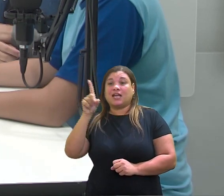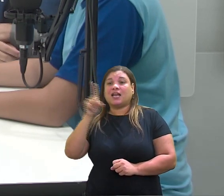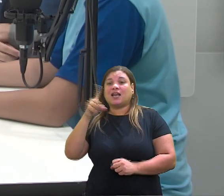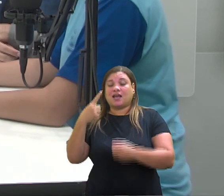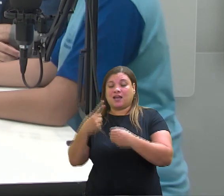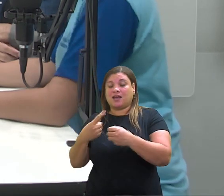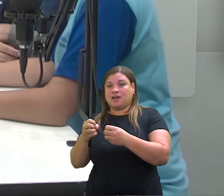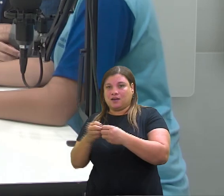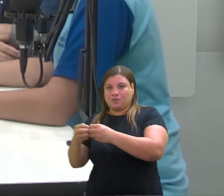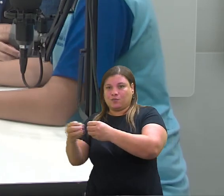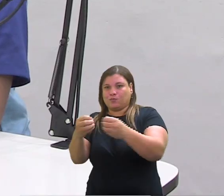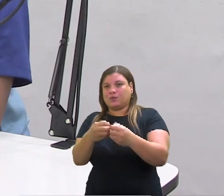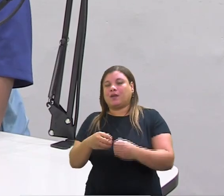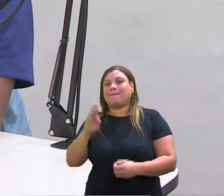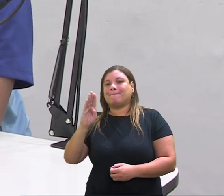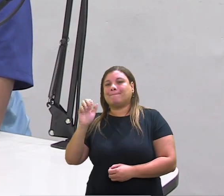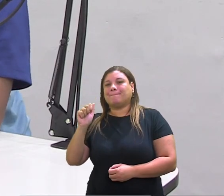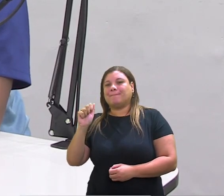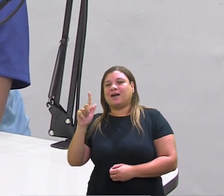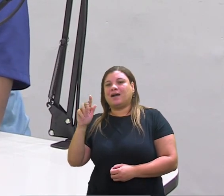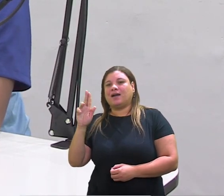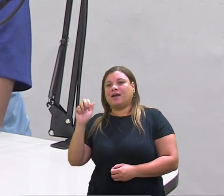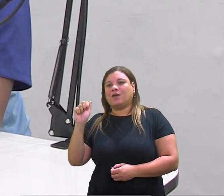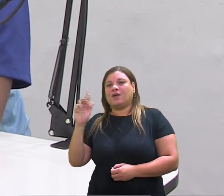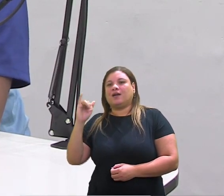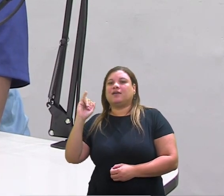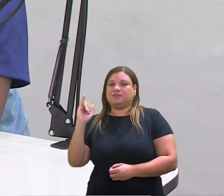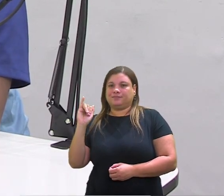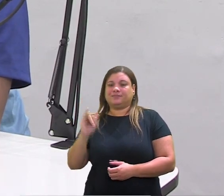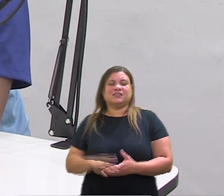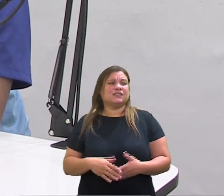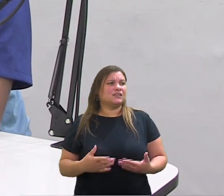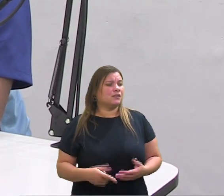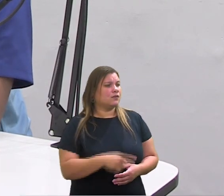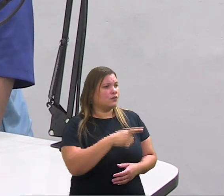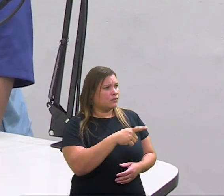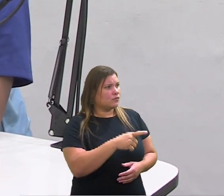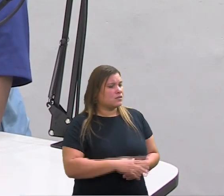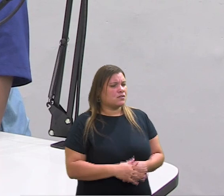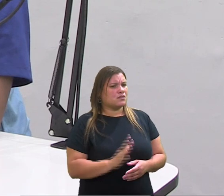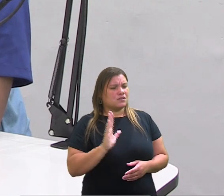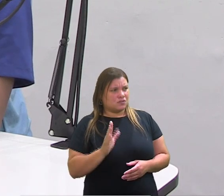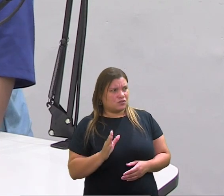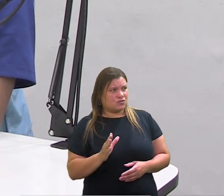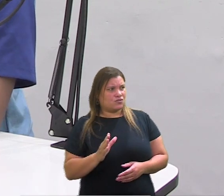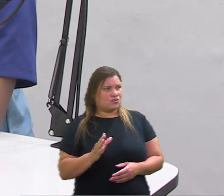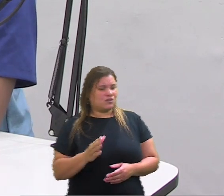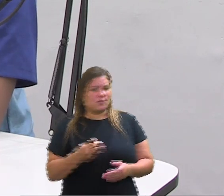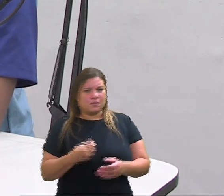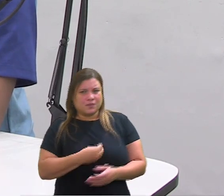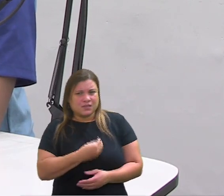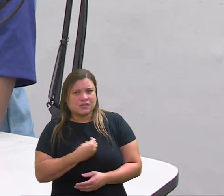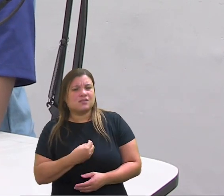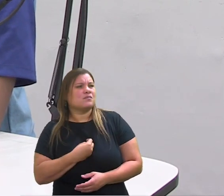estadual. muito legal. E, Cabo, o senhor já atendeu alguma situação de violência de escola complicada? Que